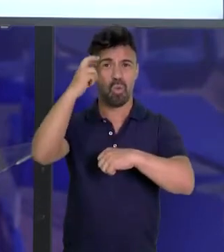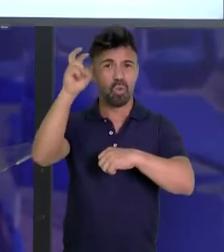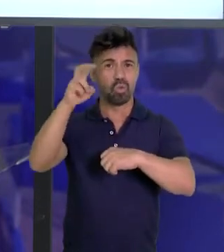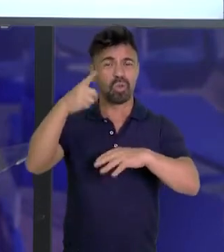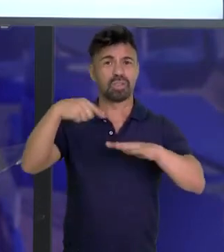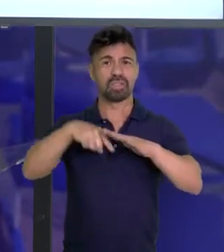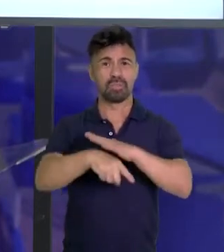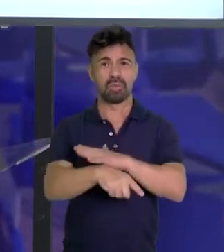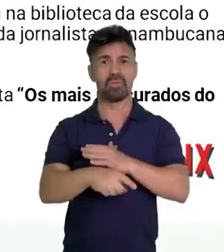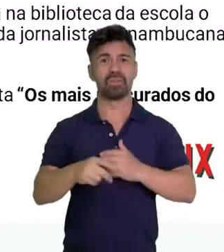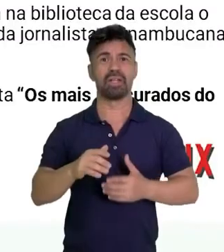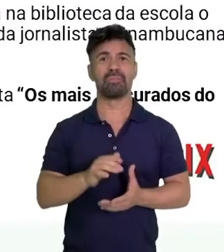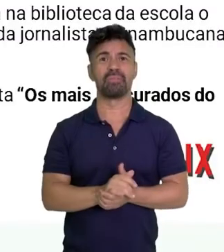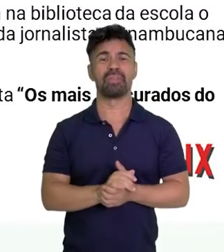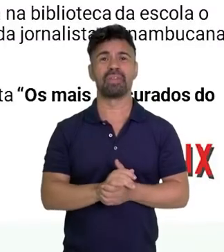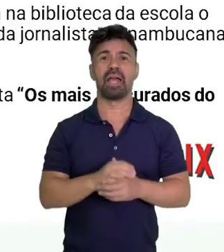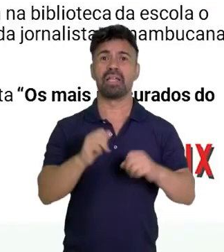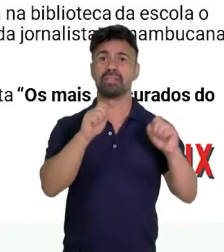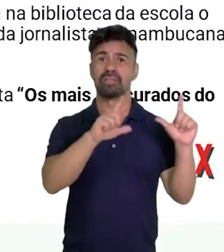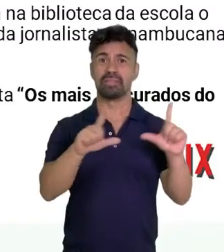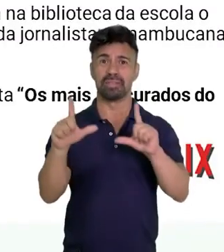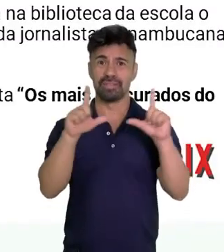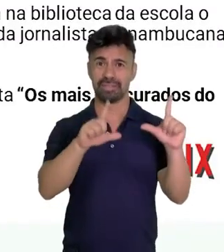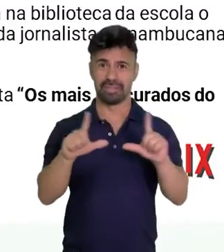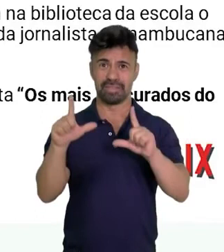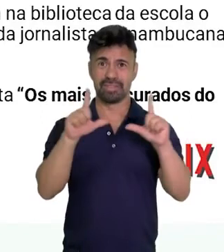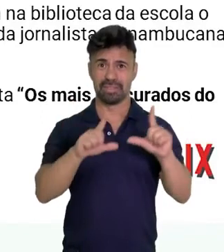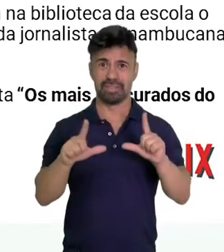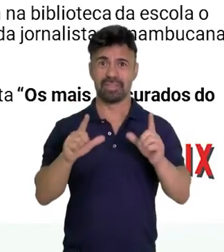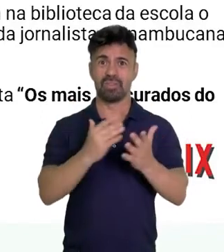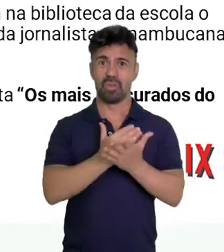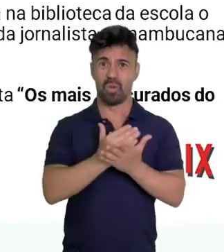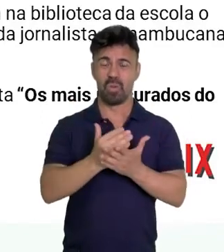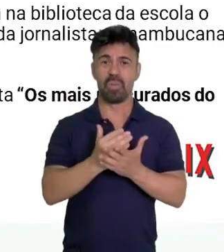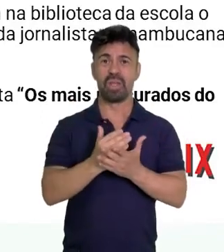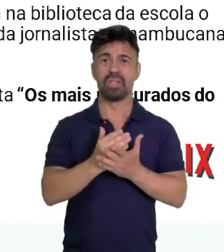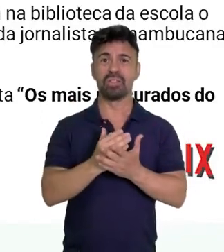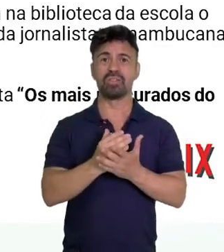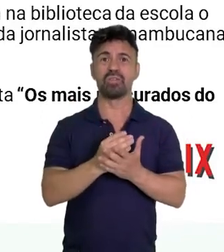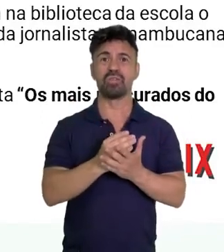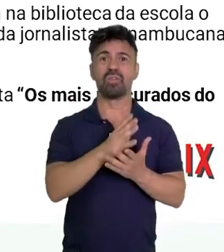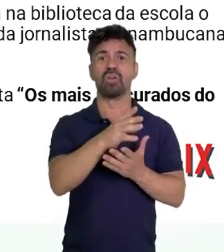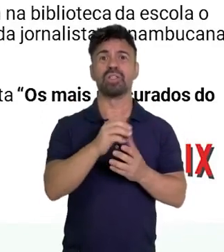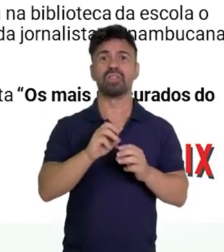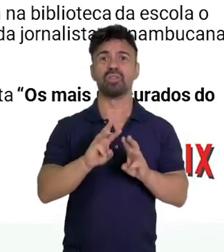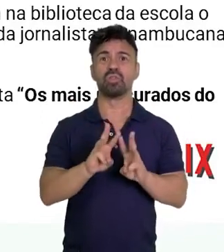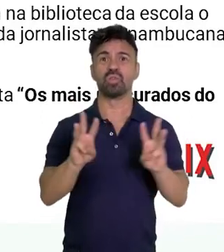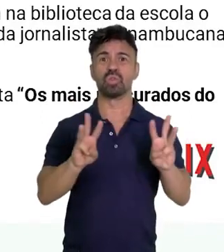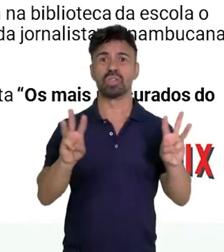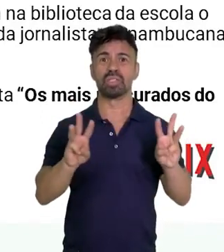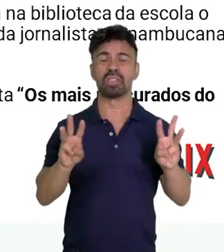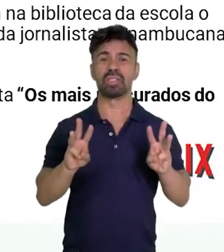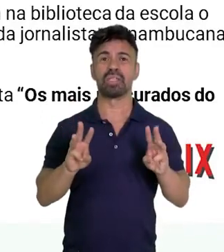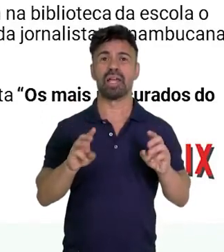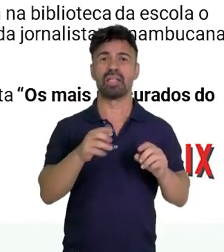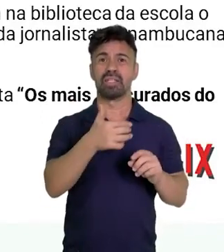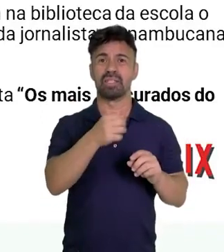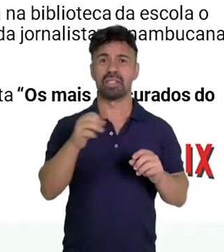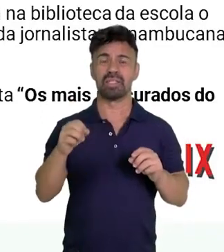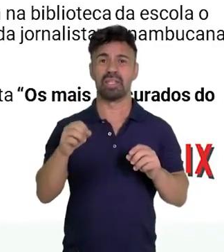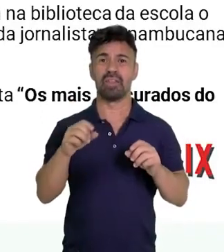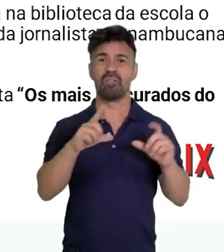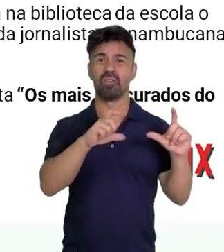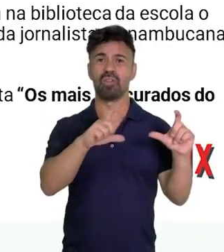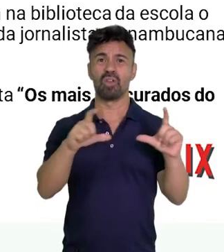se aprofundem no tema. As imagens do início da nossa aula foram retiradas de um site chamado As 100 Fotografias